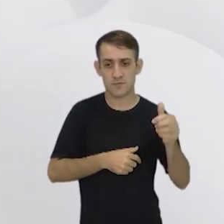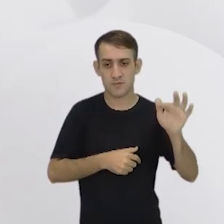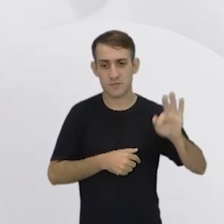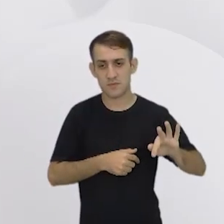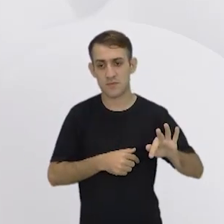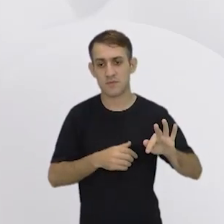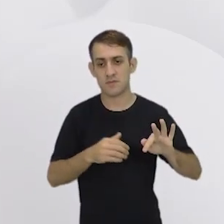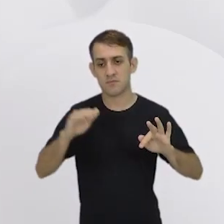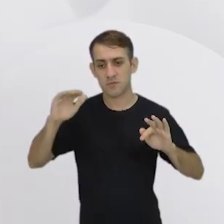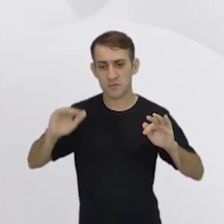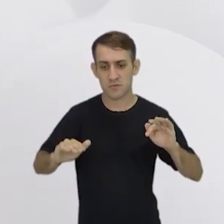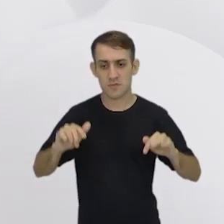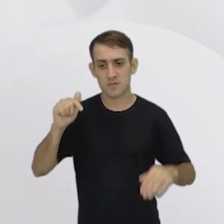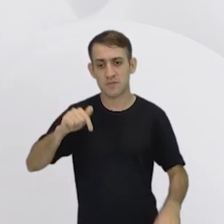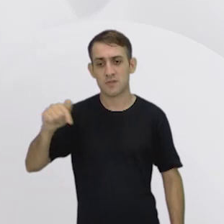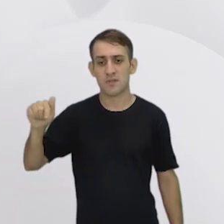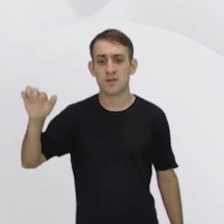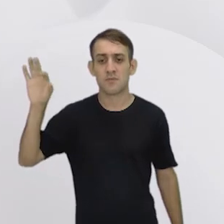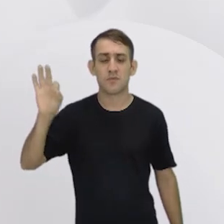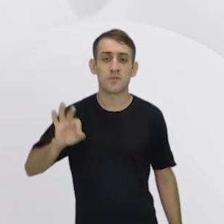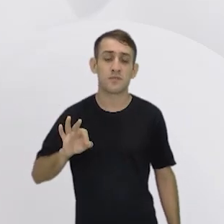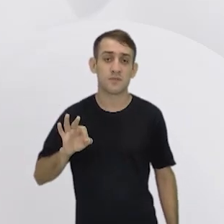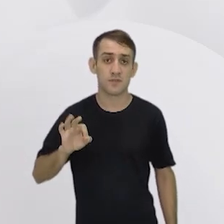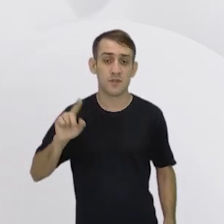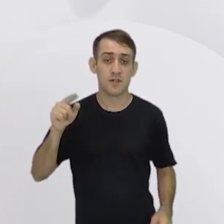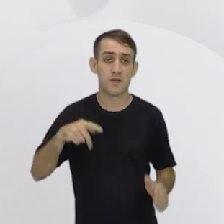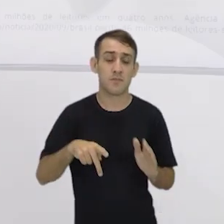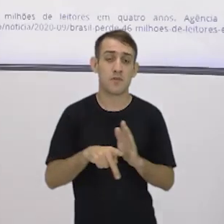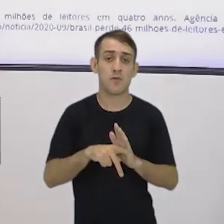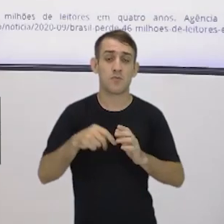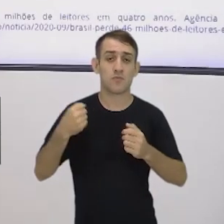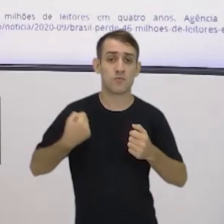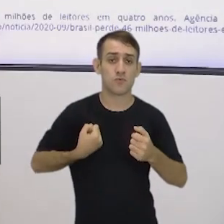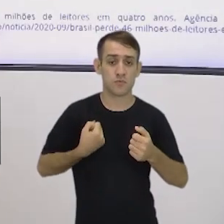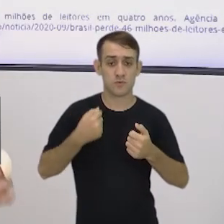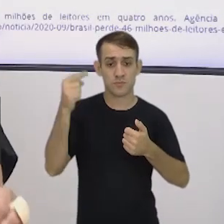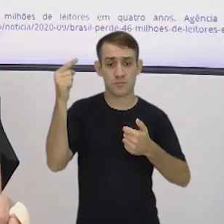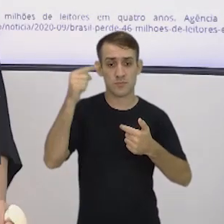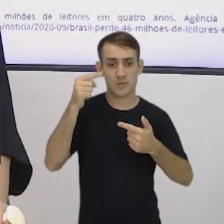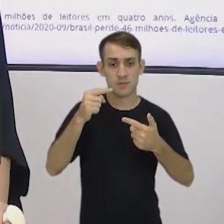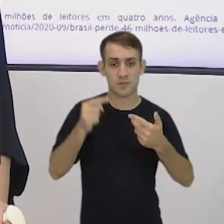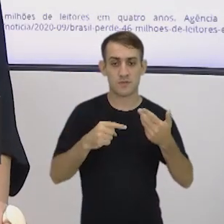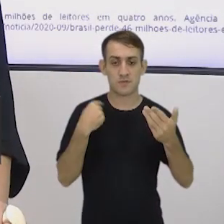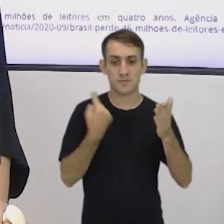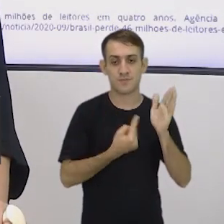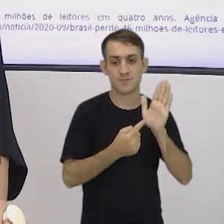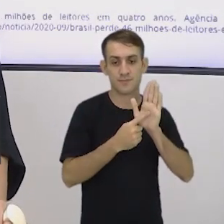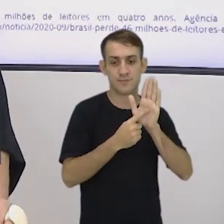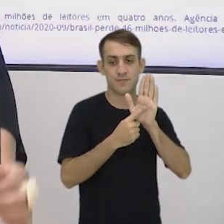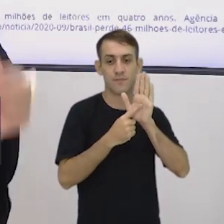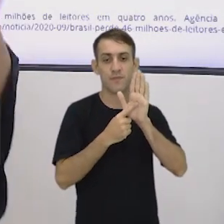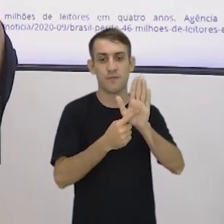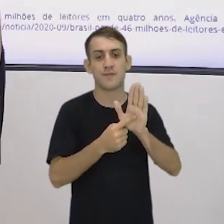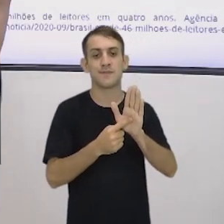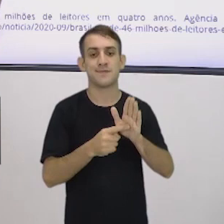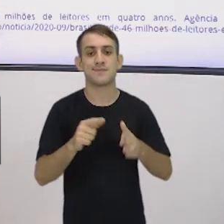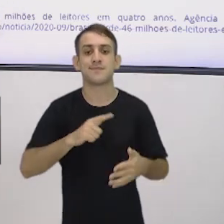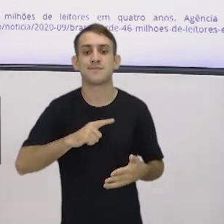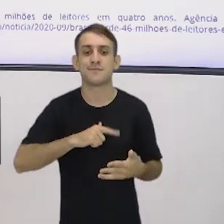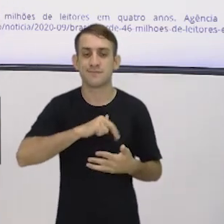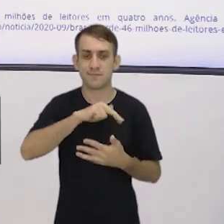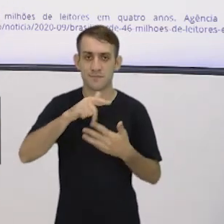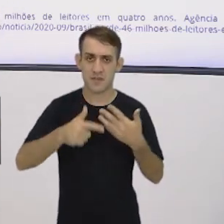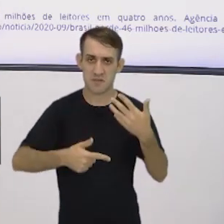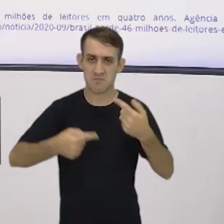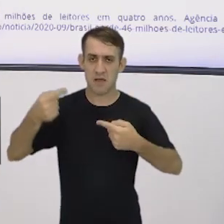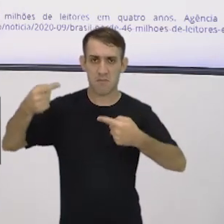para 67%. Então, são esses números todos, João, na verdade, eles dão muitas discussões,